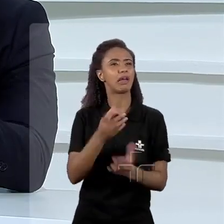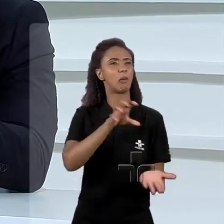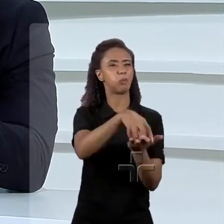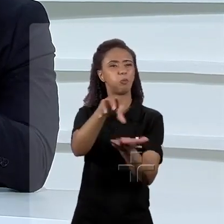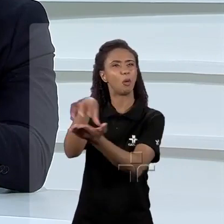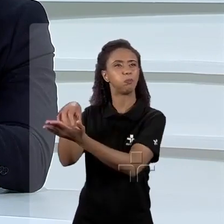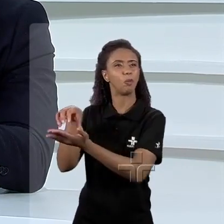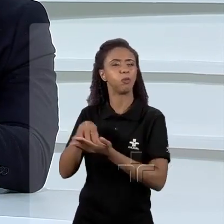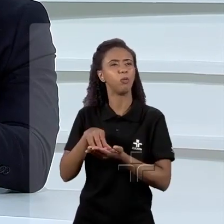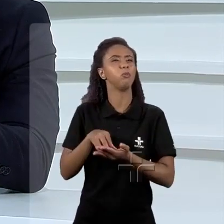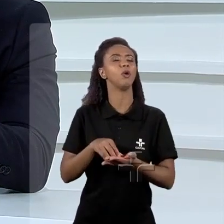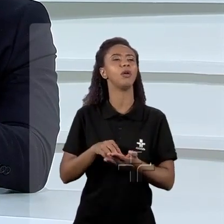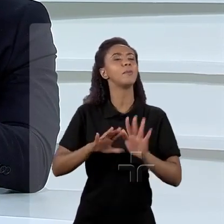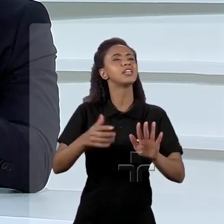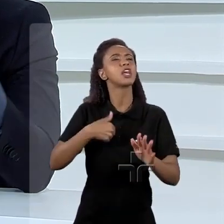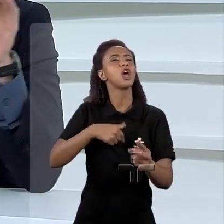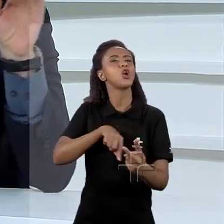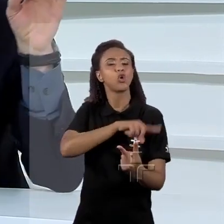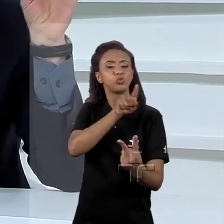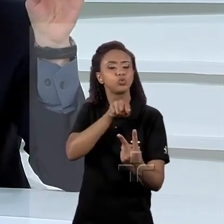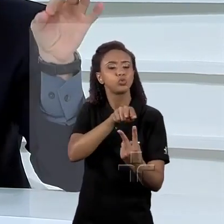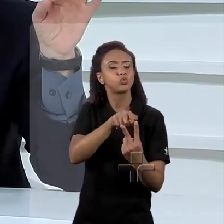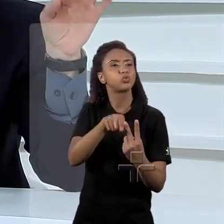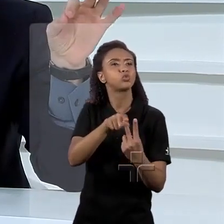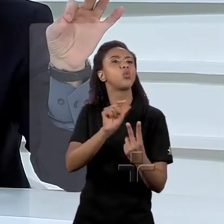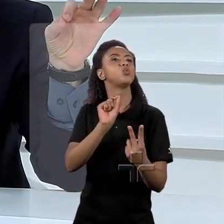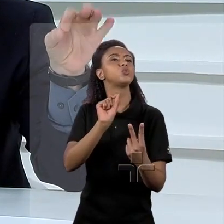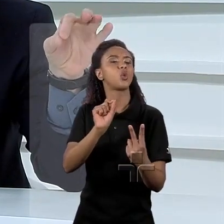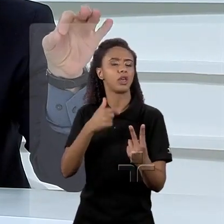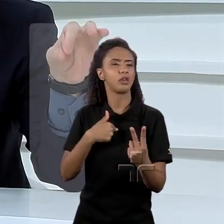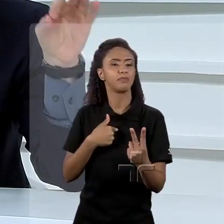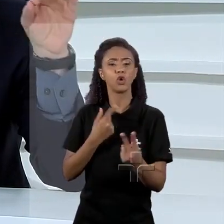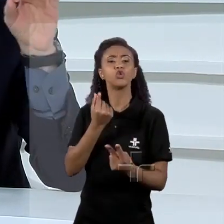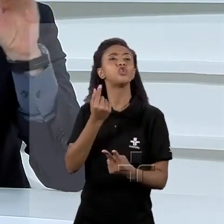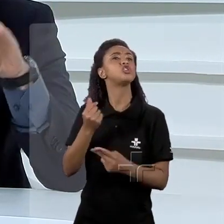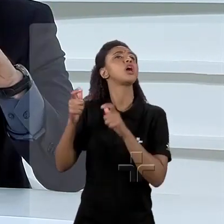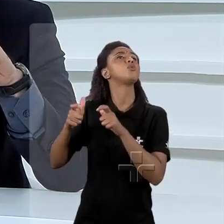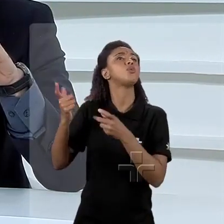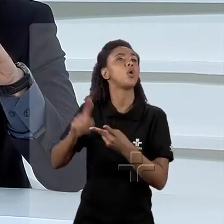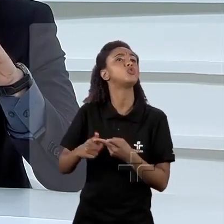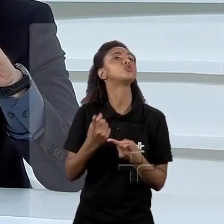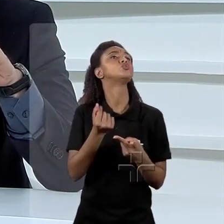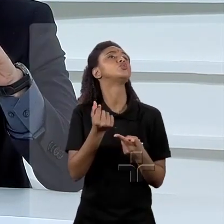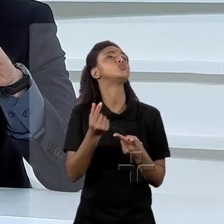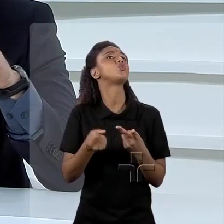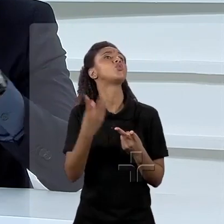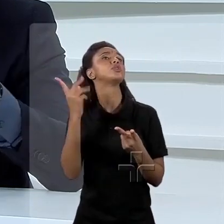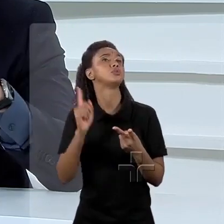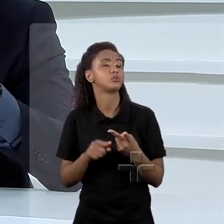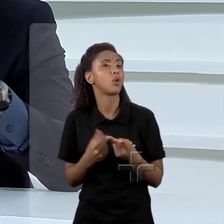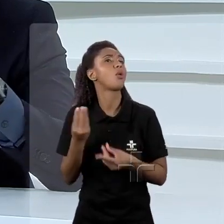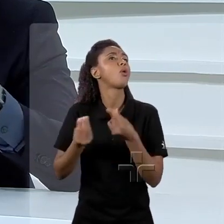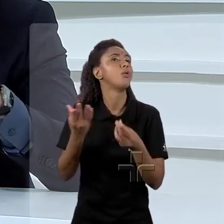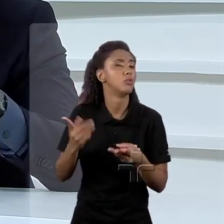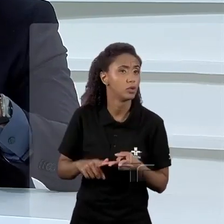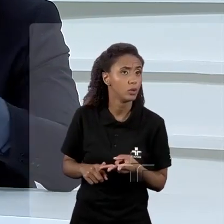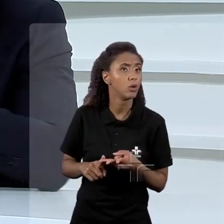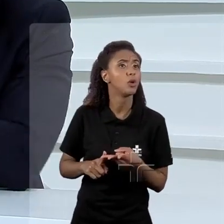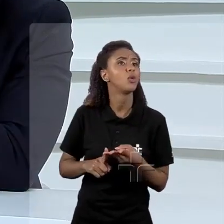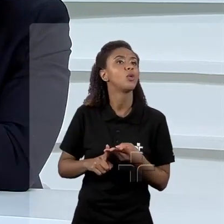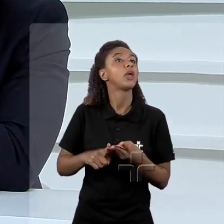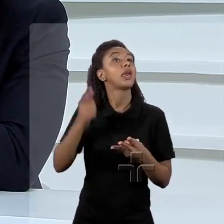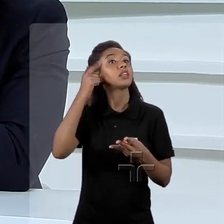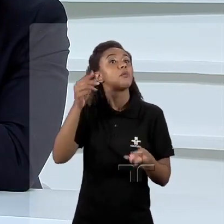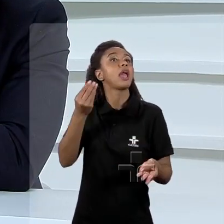saber basicamente, objetivamente, duas questões. De onde vai vir o dinheiro, quanto vai ser o dinheiro e como é que é o calendário